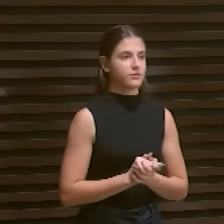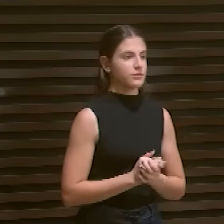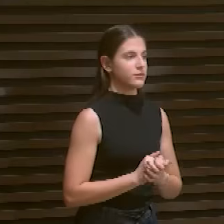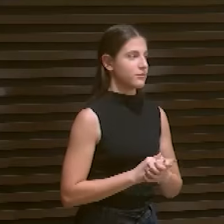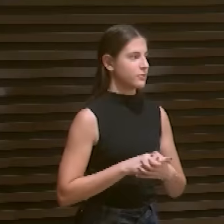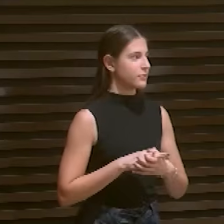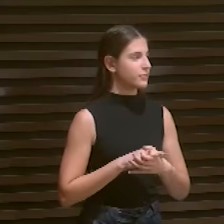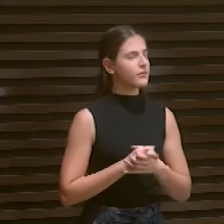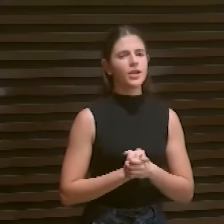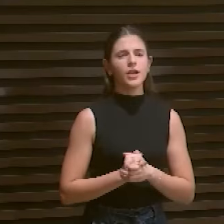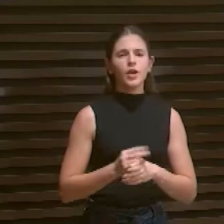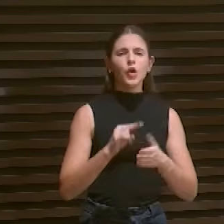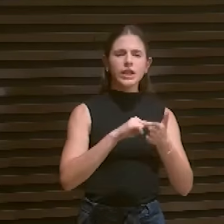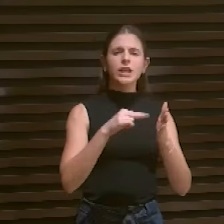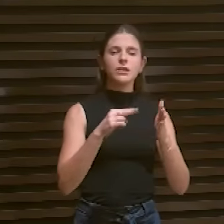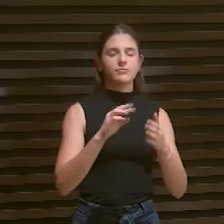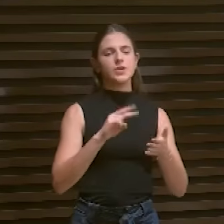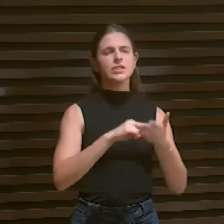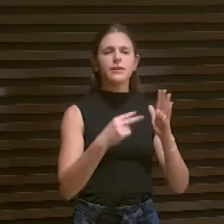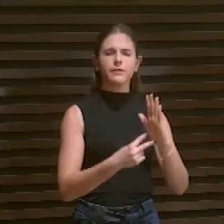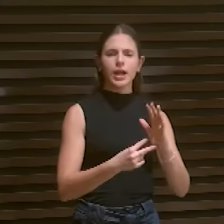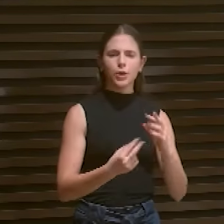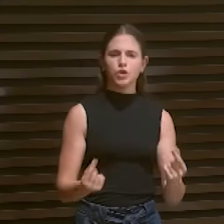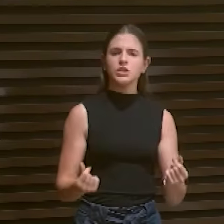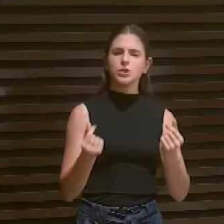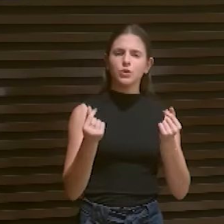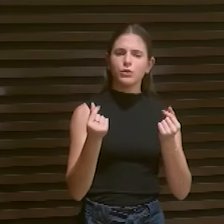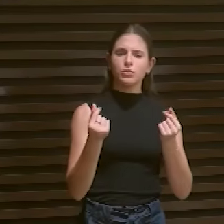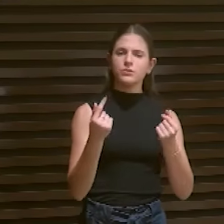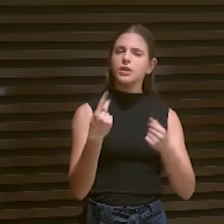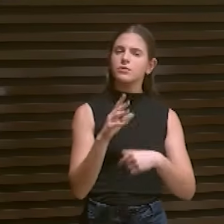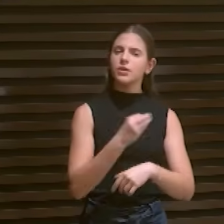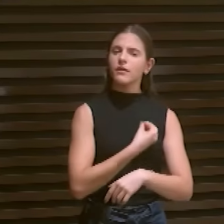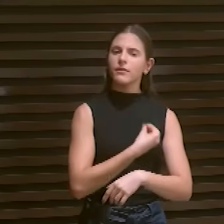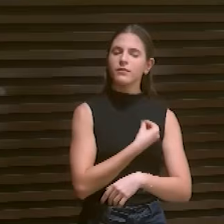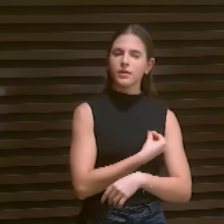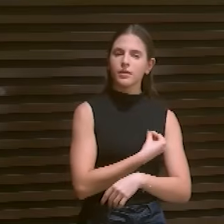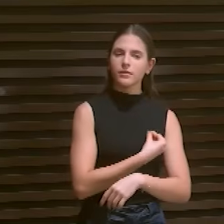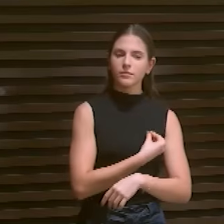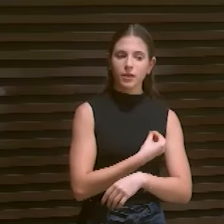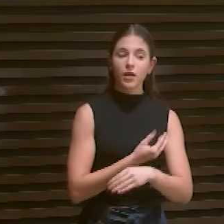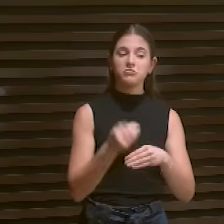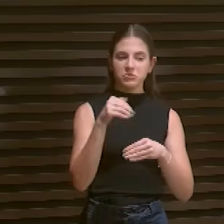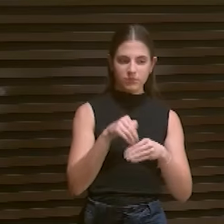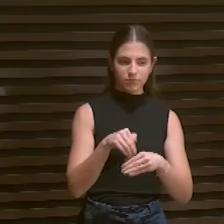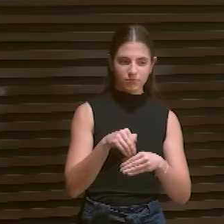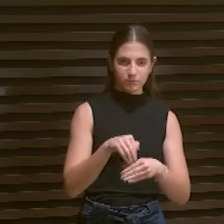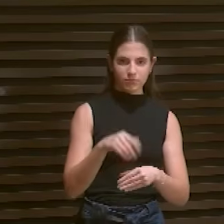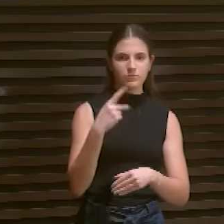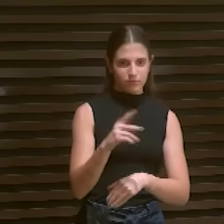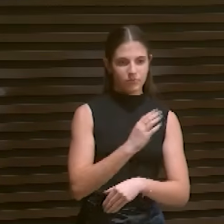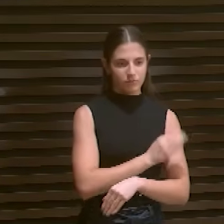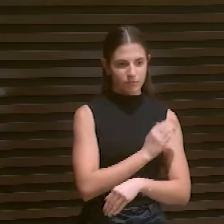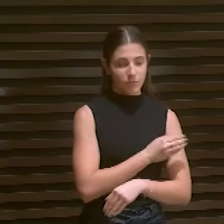Qual é o tesouro na sua vida hoje? É lá que está o teu coração.